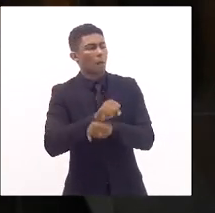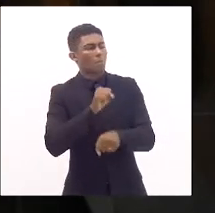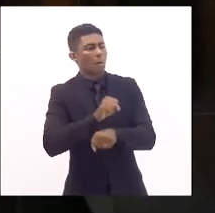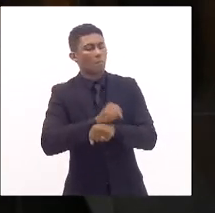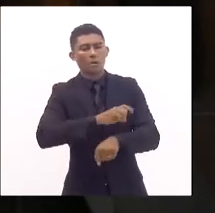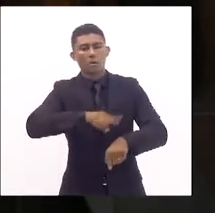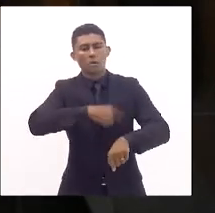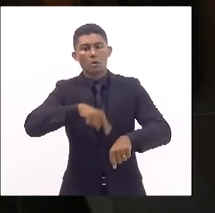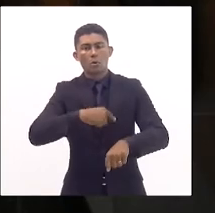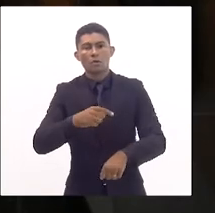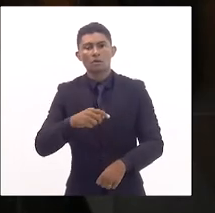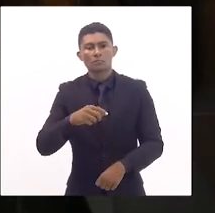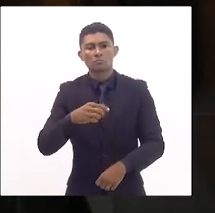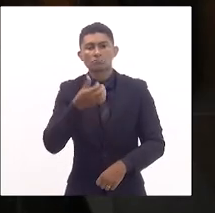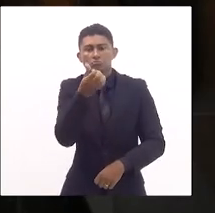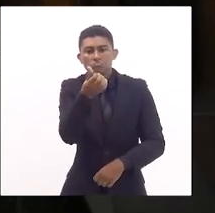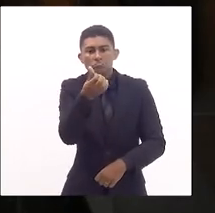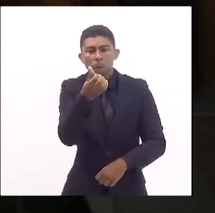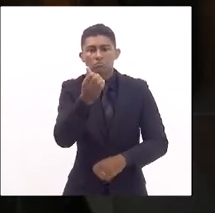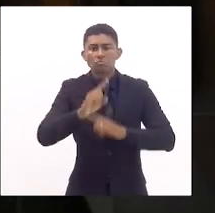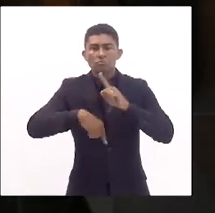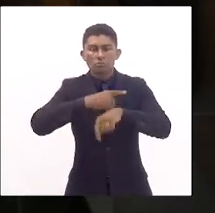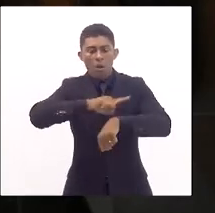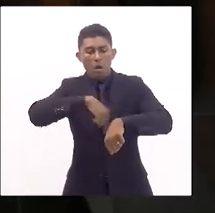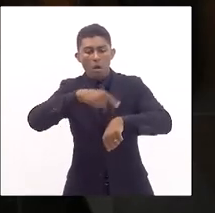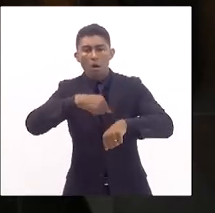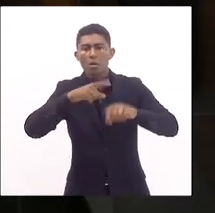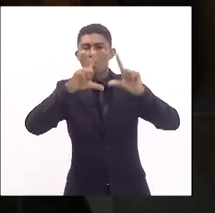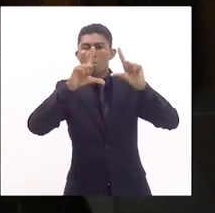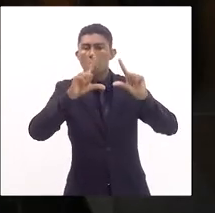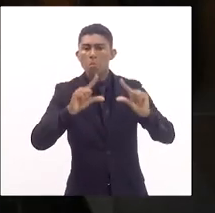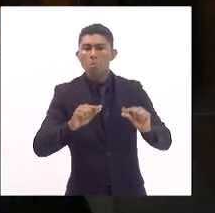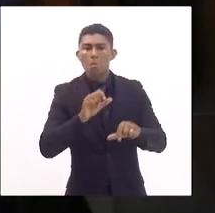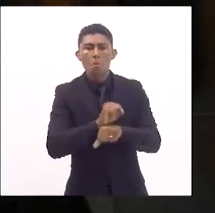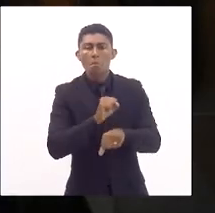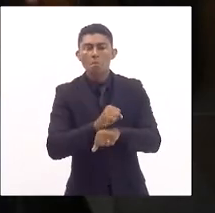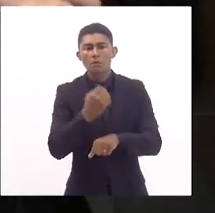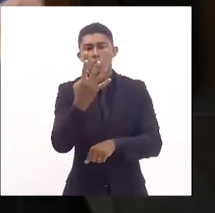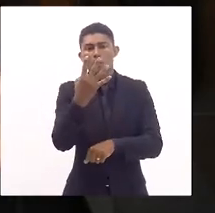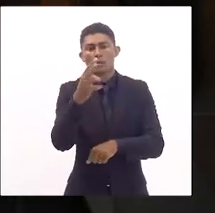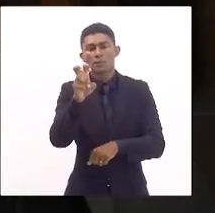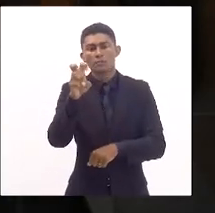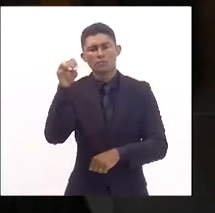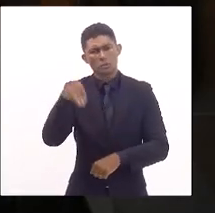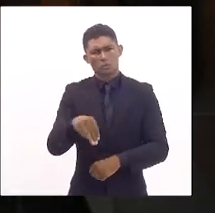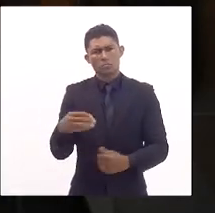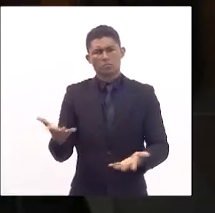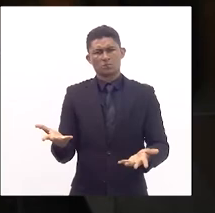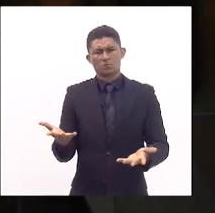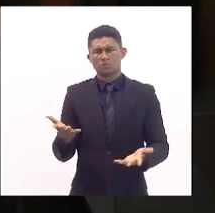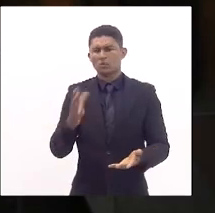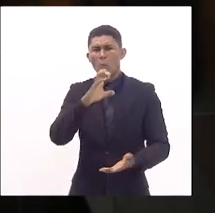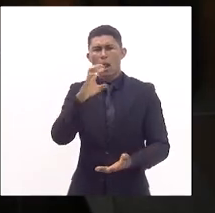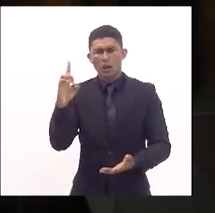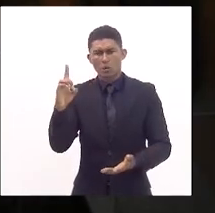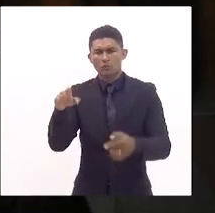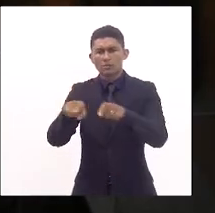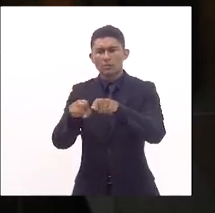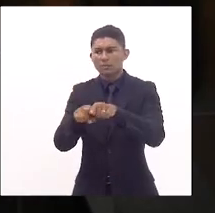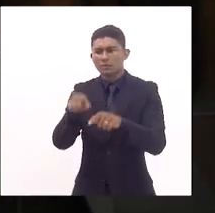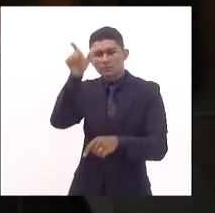passou para 45 minutos eu questionei o coordenador a secretária de saúde